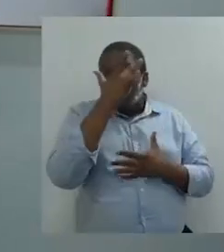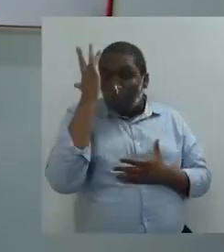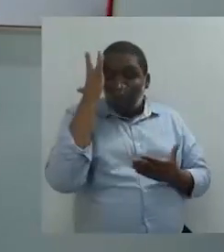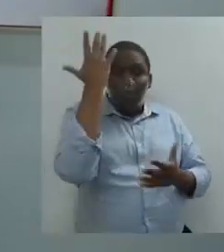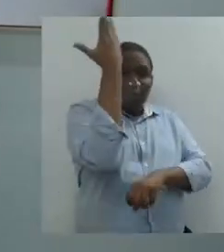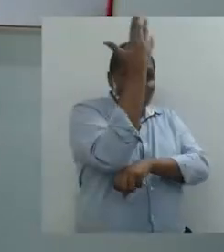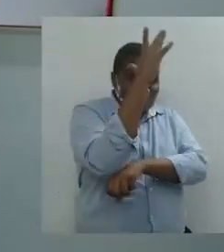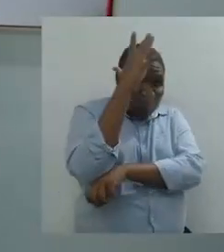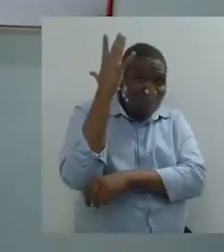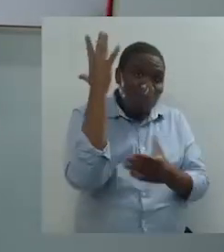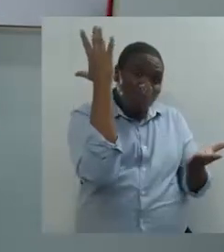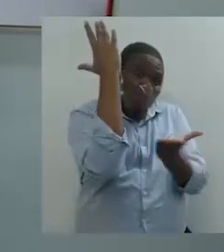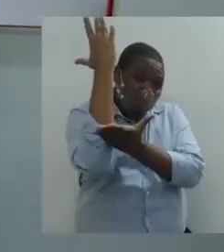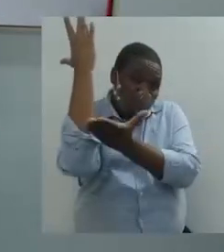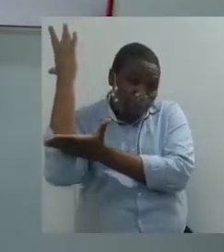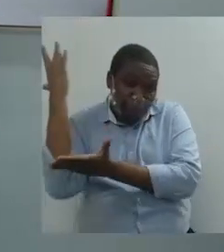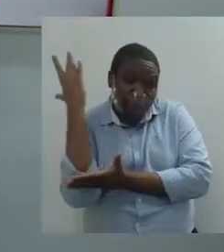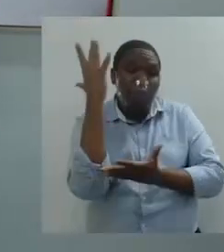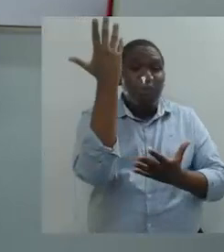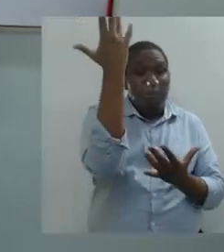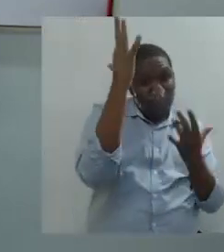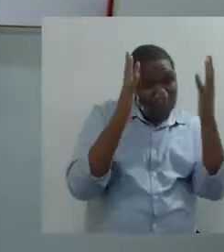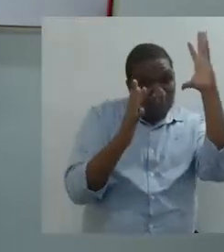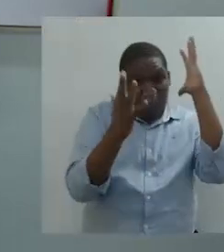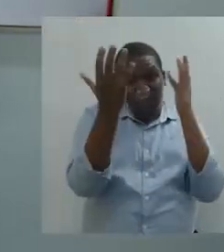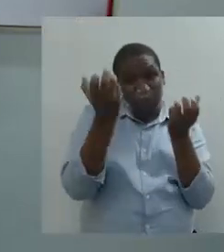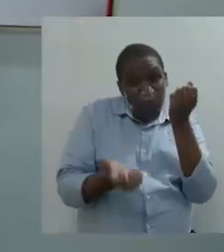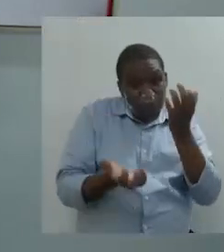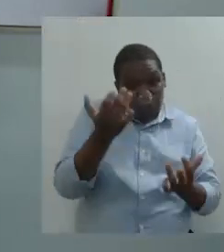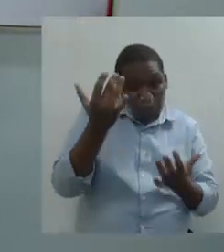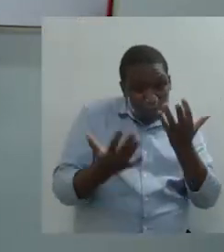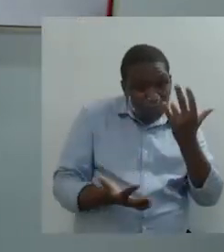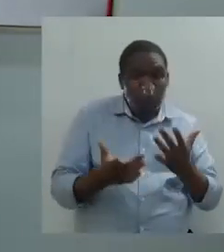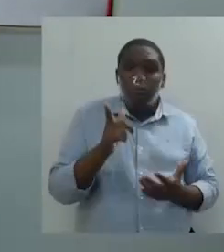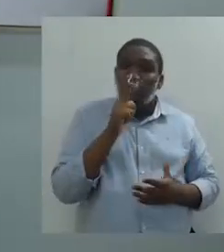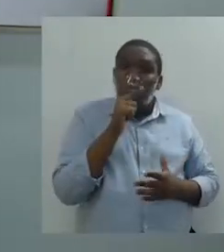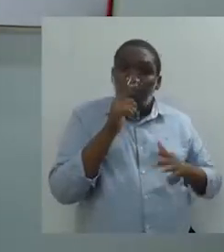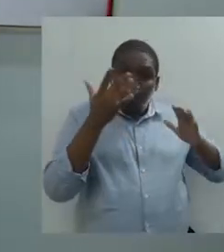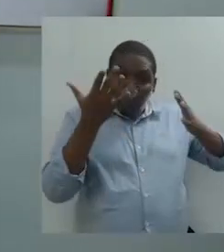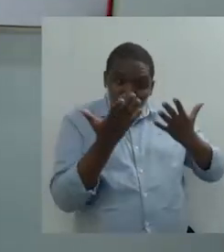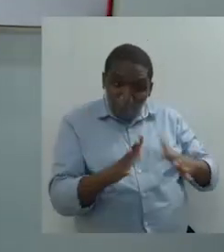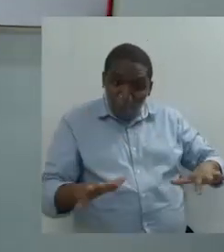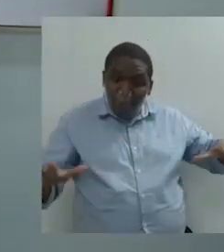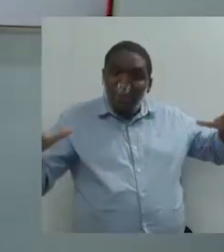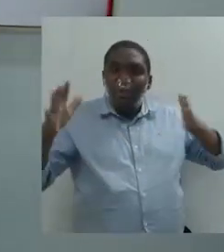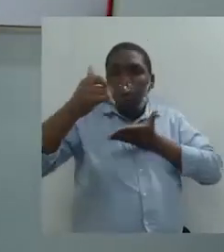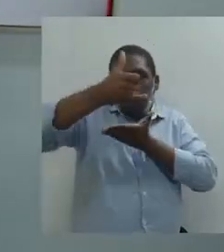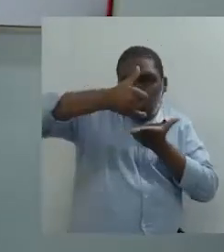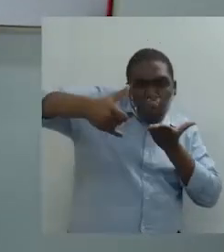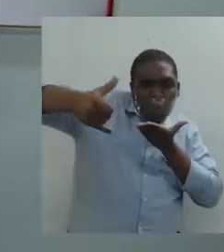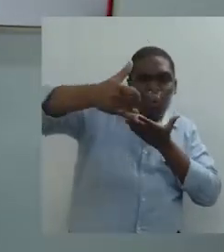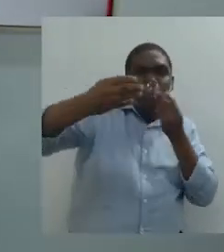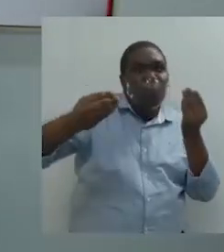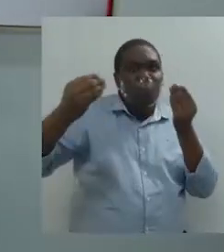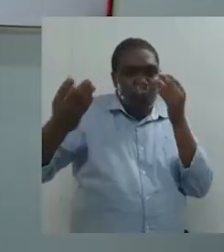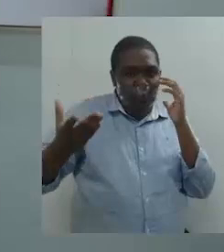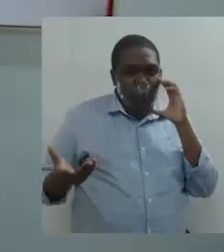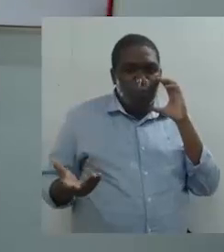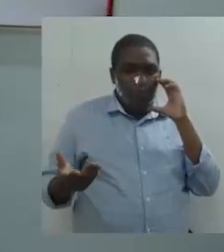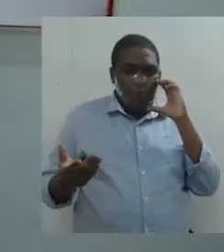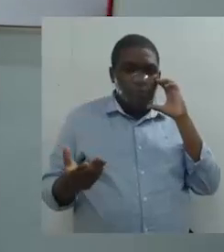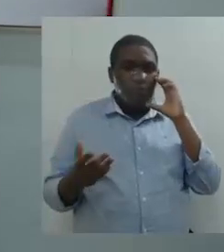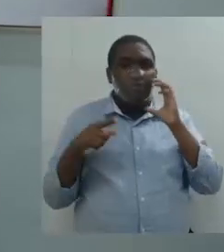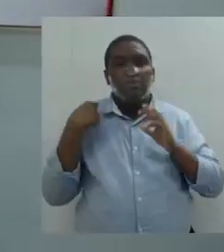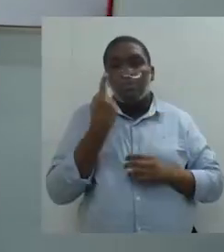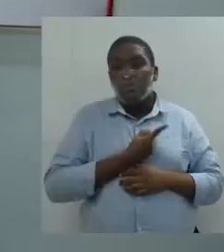desmatamento, queimadas, óleo sendo derramado nos oceanos. Então a gente precisa